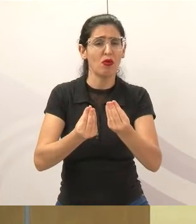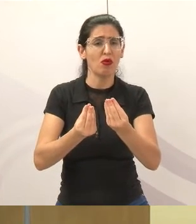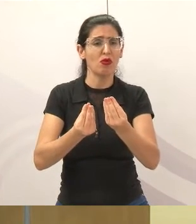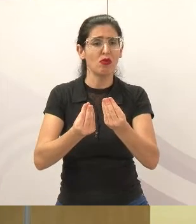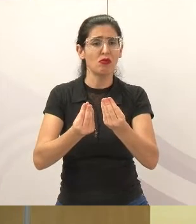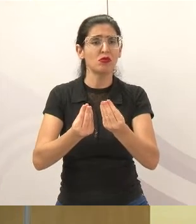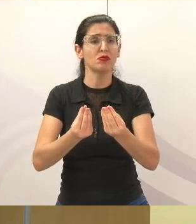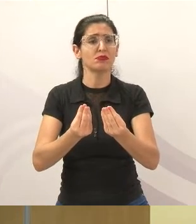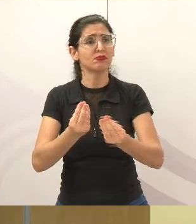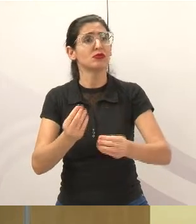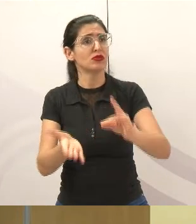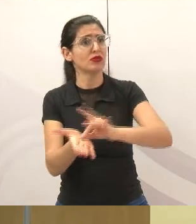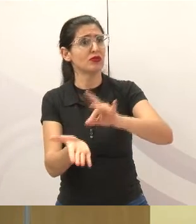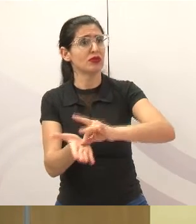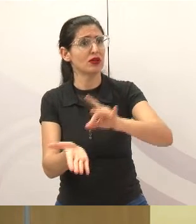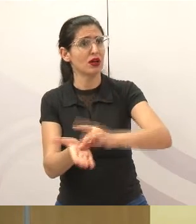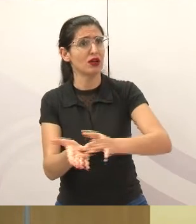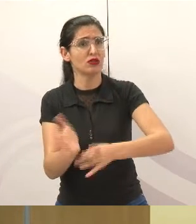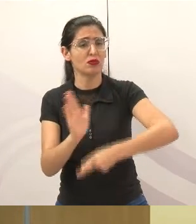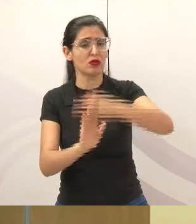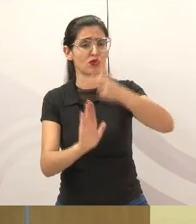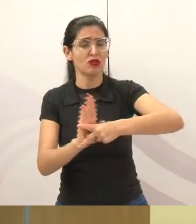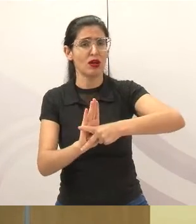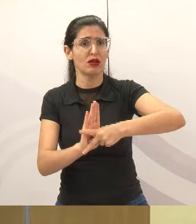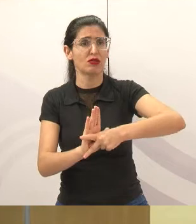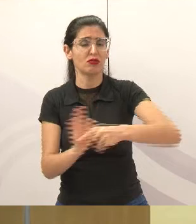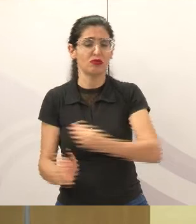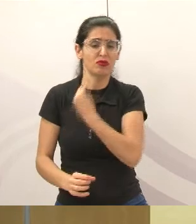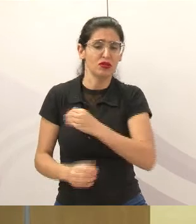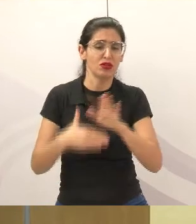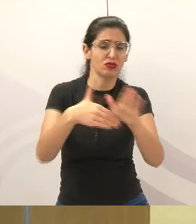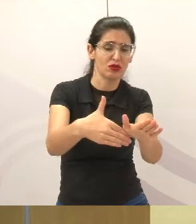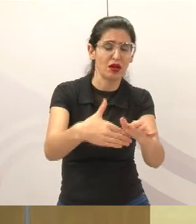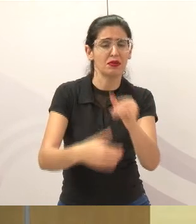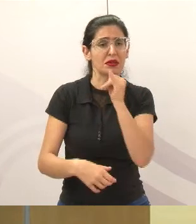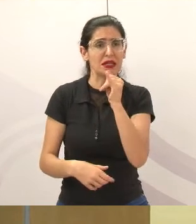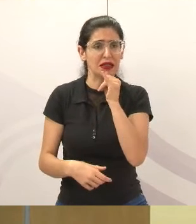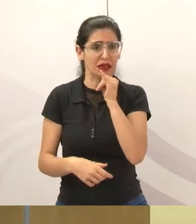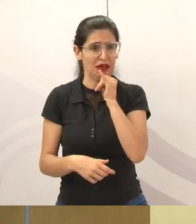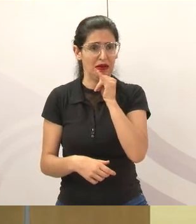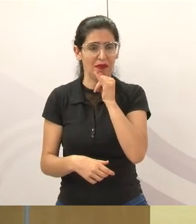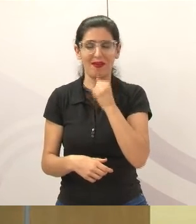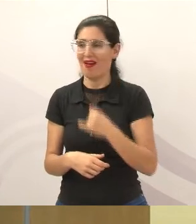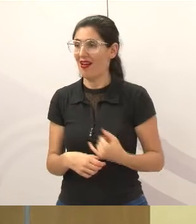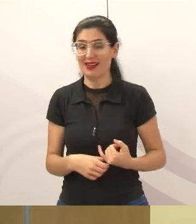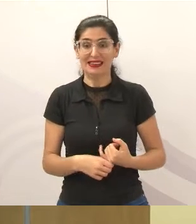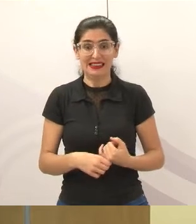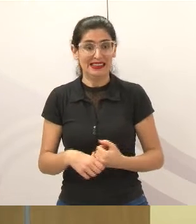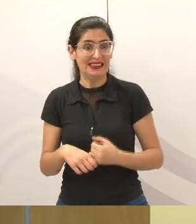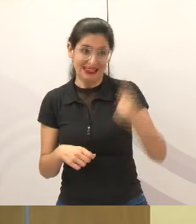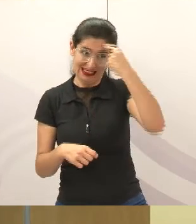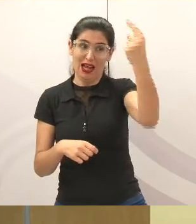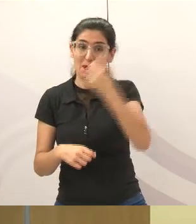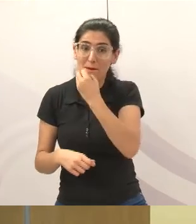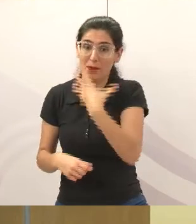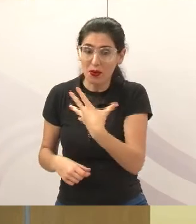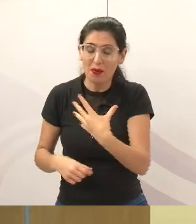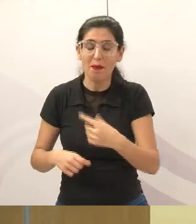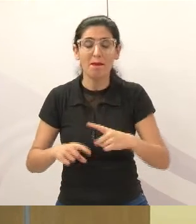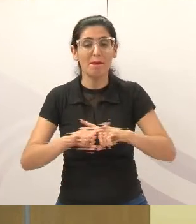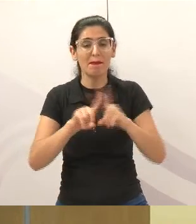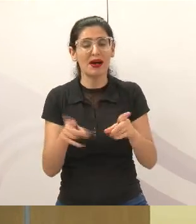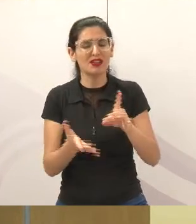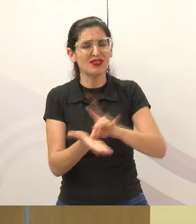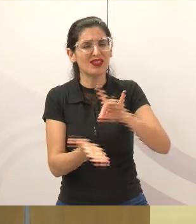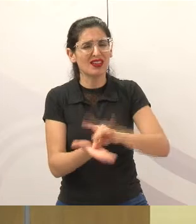cuidado, porque, às vezes, não basta só você ter boa intenção, se o procedimento, o processo da ação, ele se vê